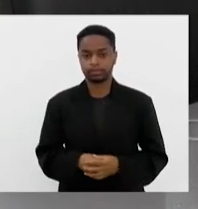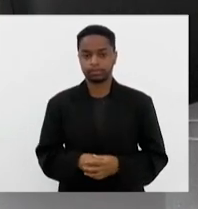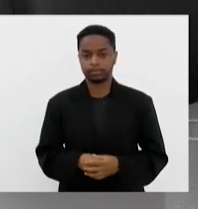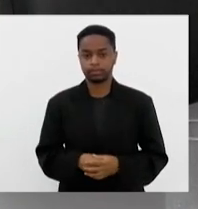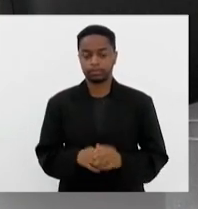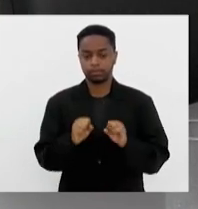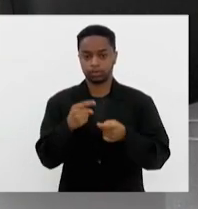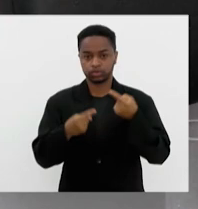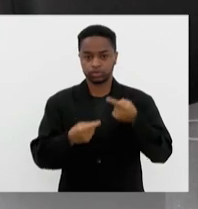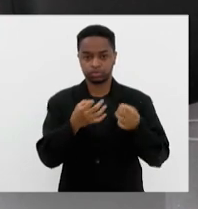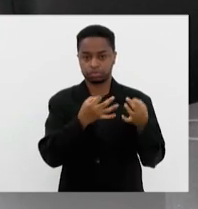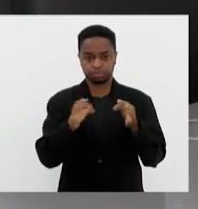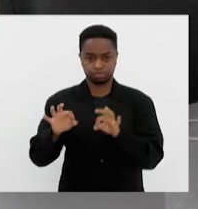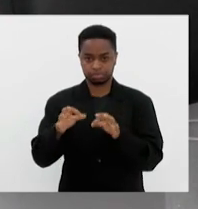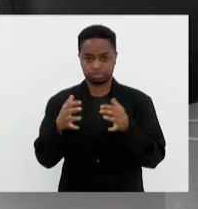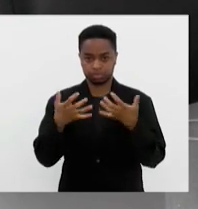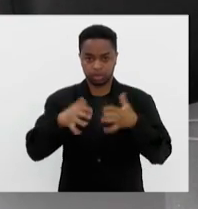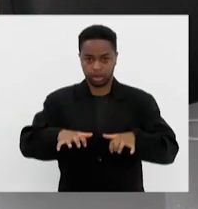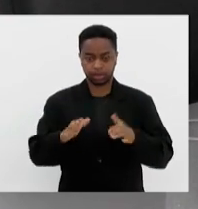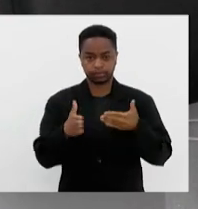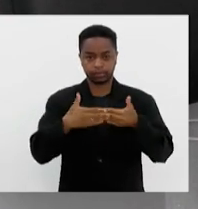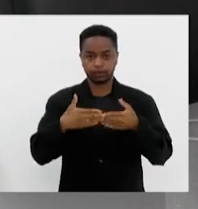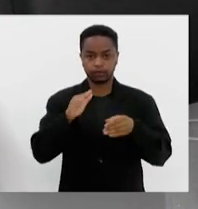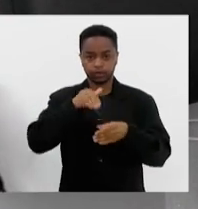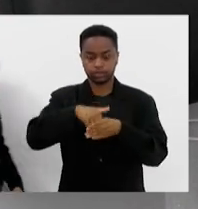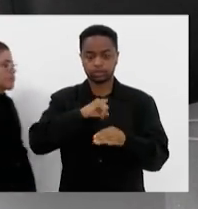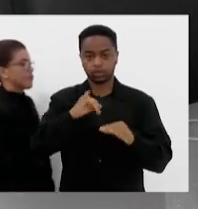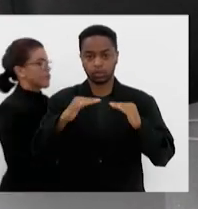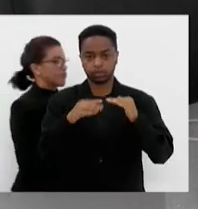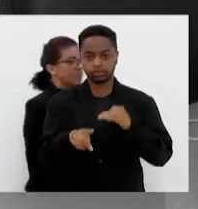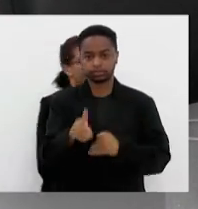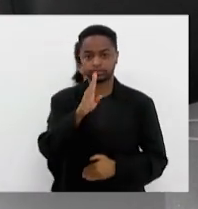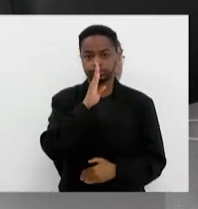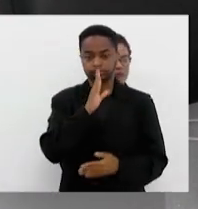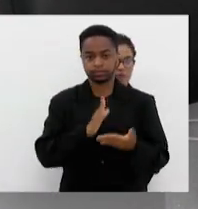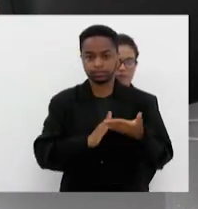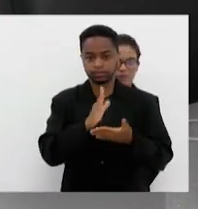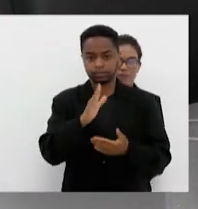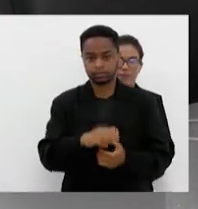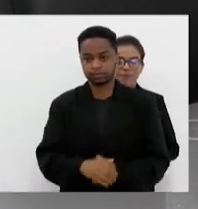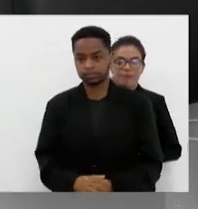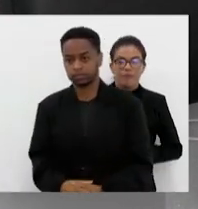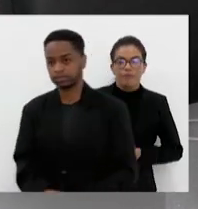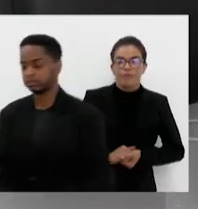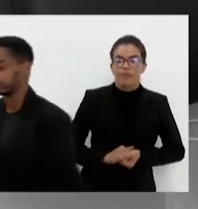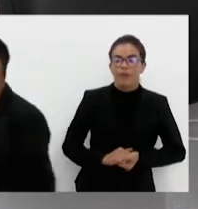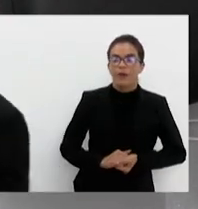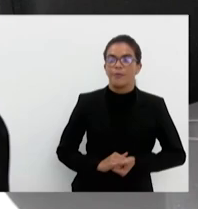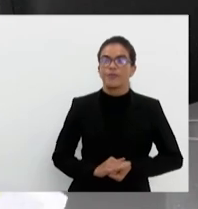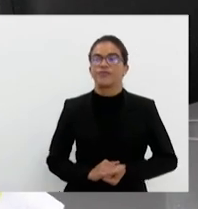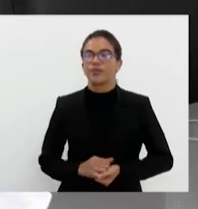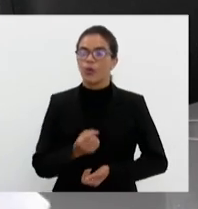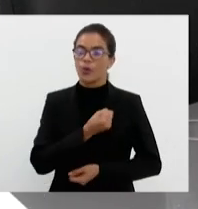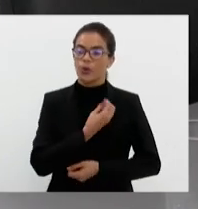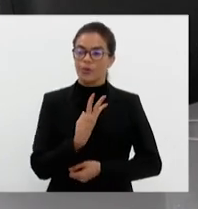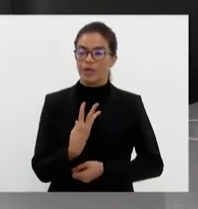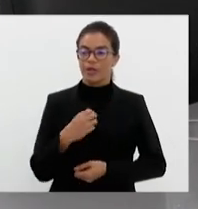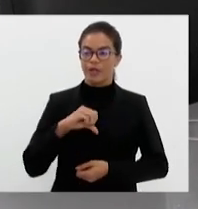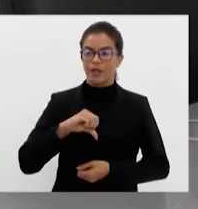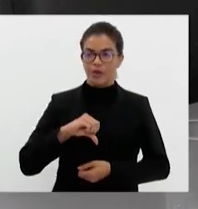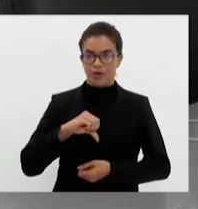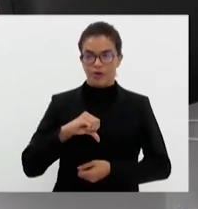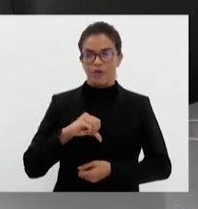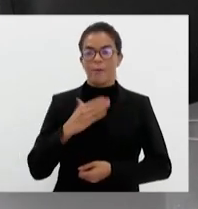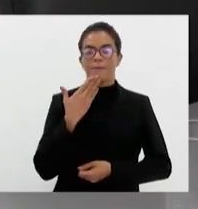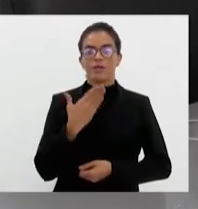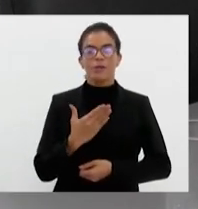Em discussão, não havendo quem queira discutir, em votação, senhores que aprovam, permaneçam como estão. Aprovado o item 39 da pauta, pedi o registro